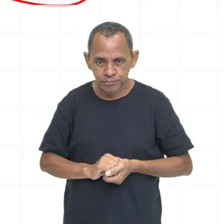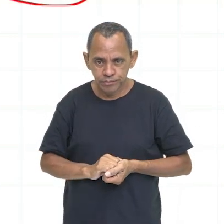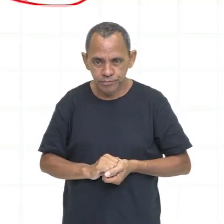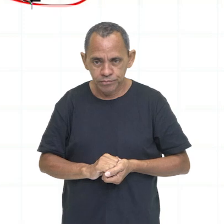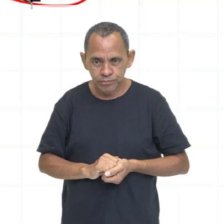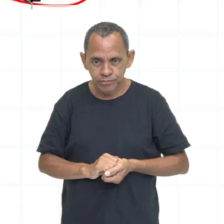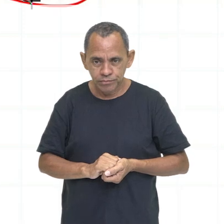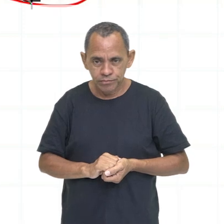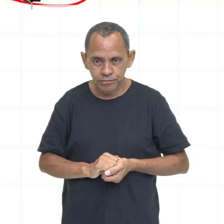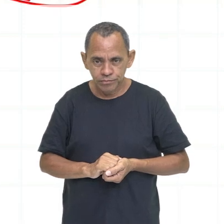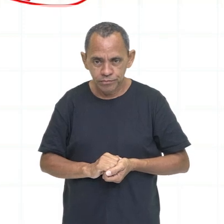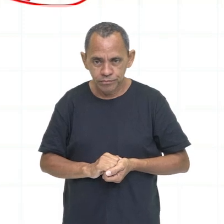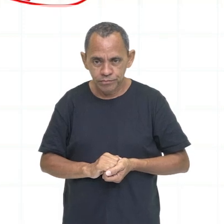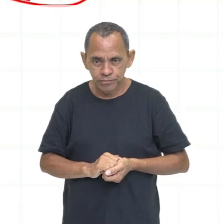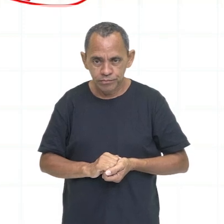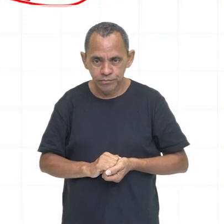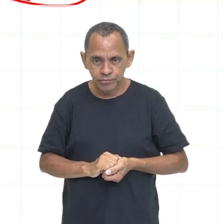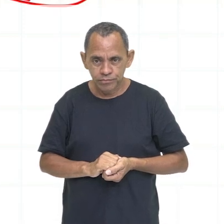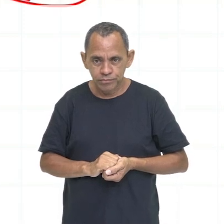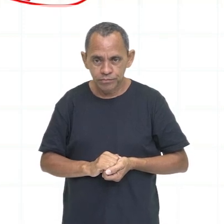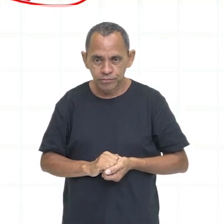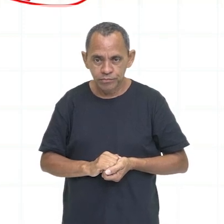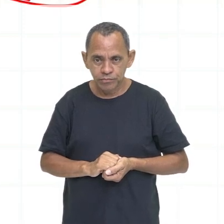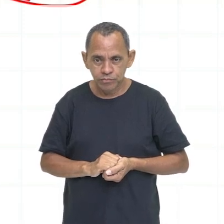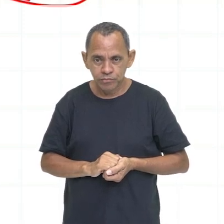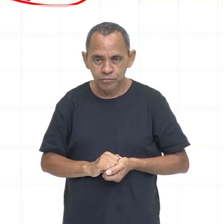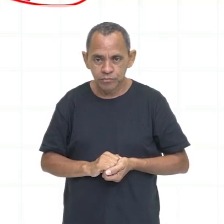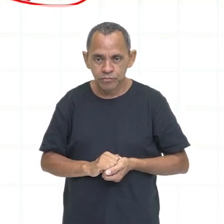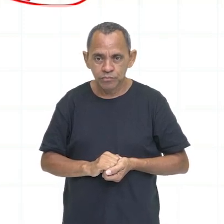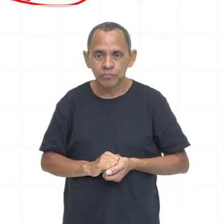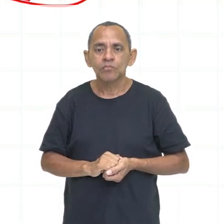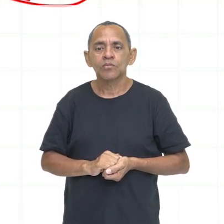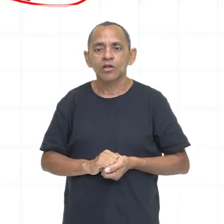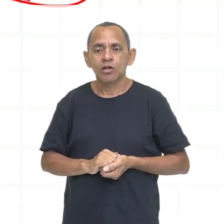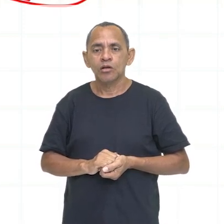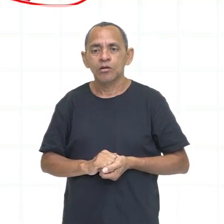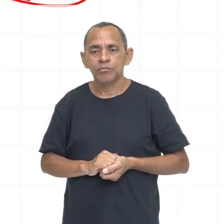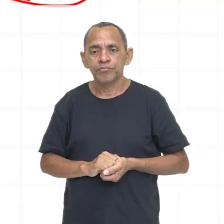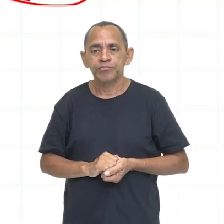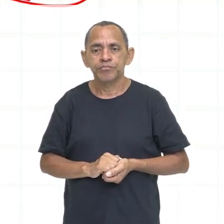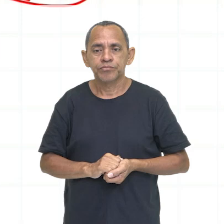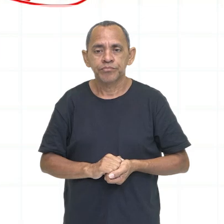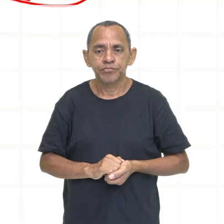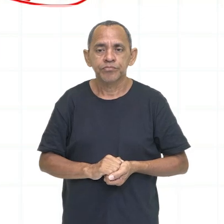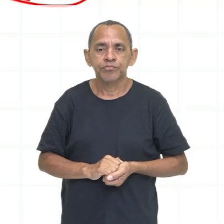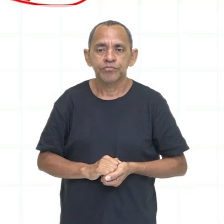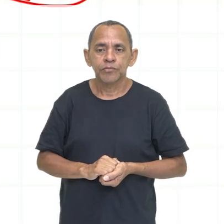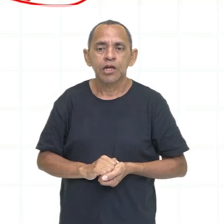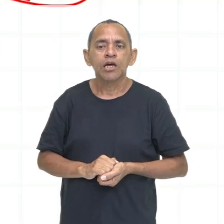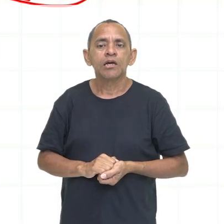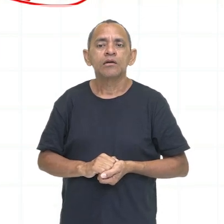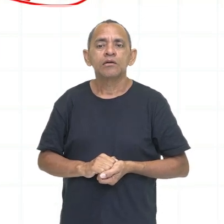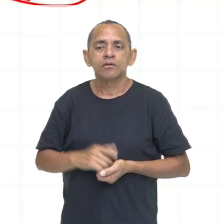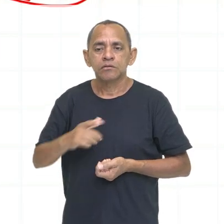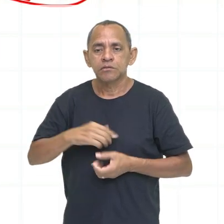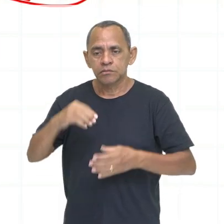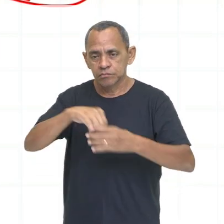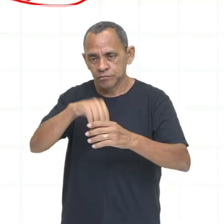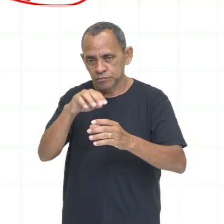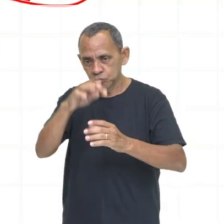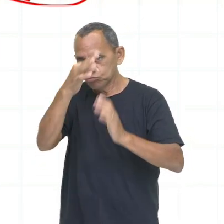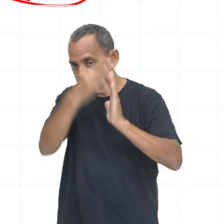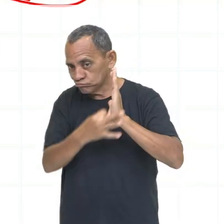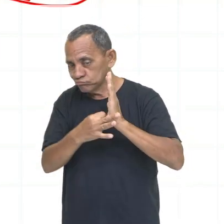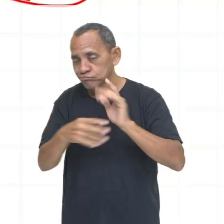fluid. Aqui, se a gente utilizar o be, né, como uma palavra que nós já conhecemos, o verbo to be, então já também facilita.